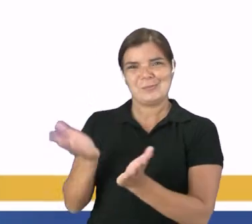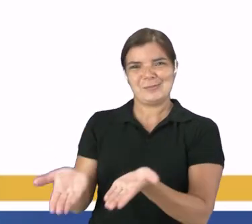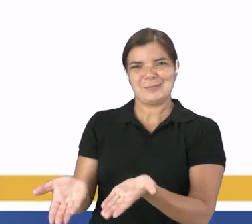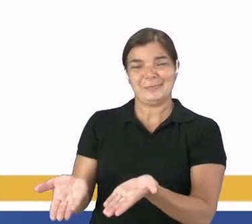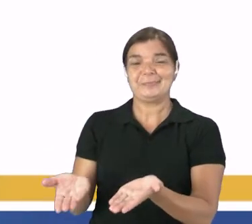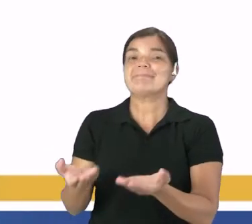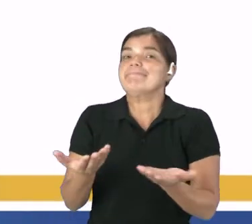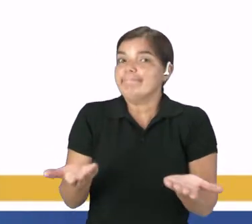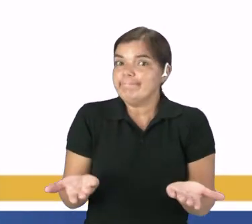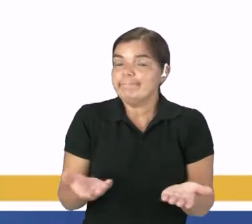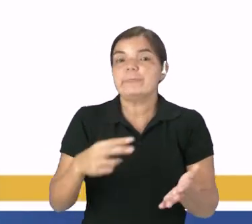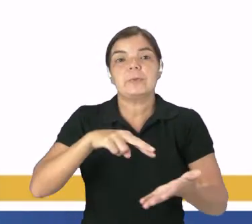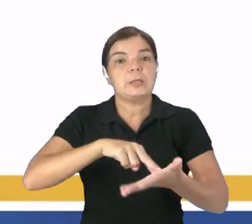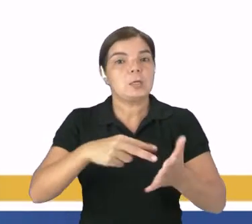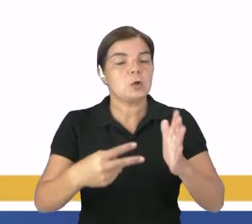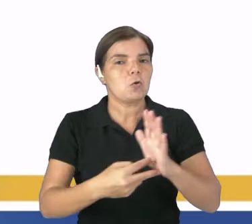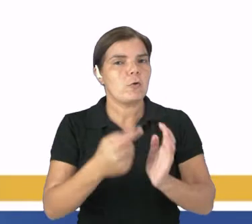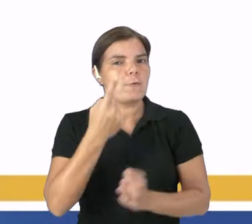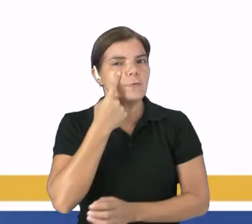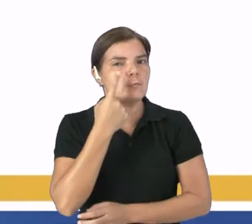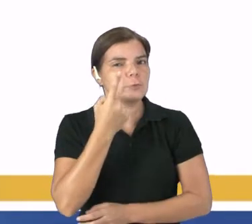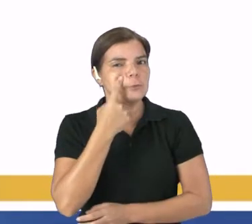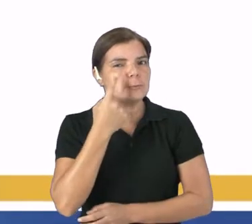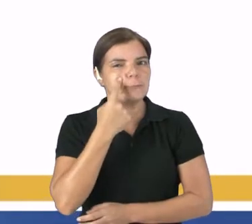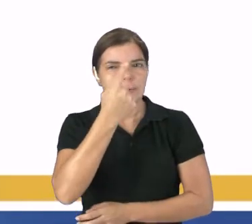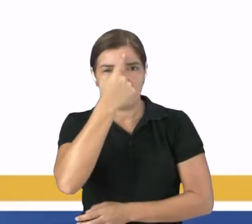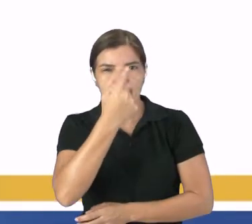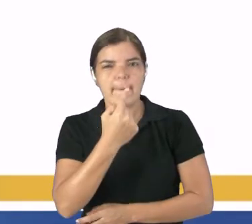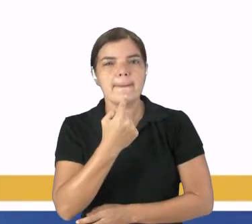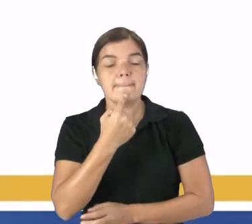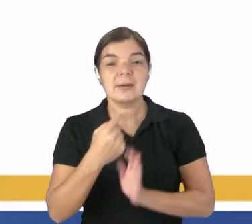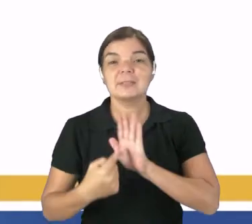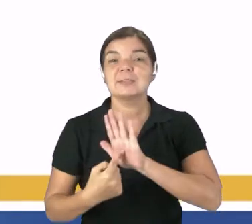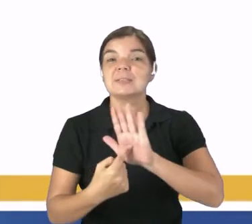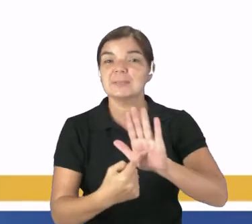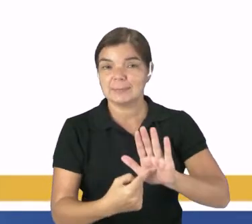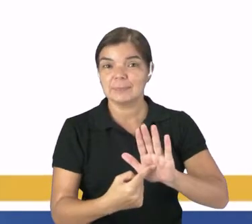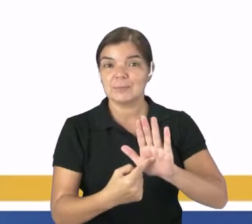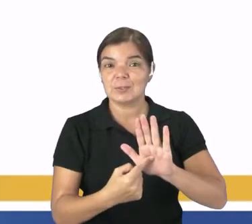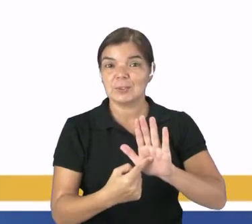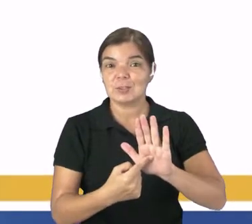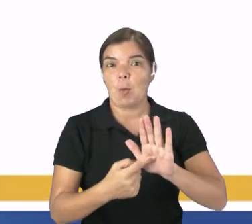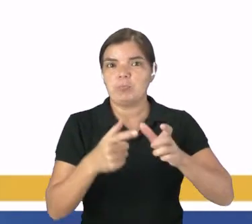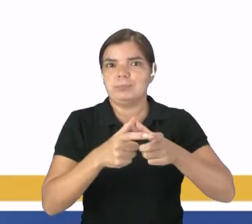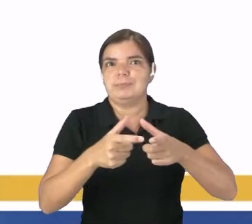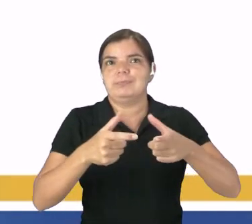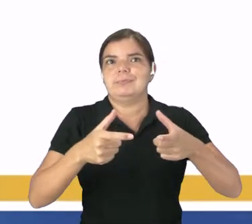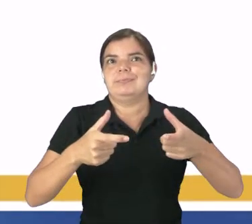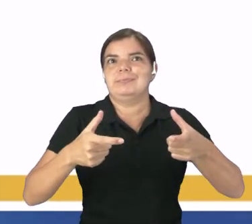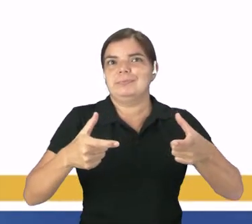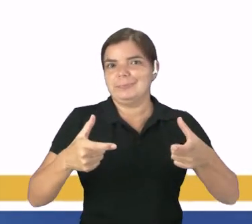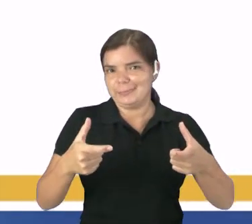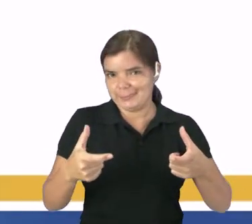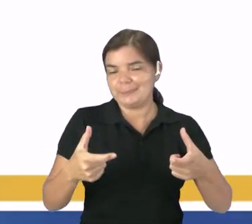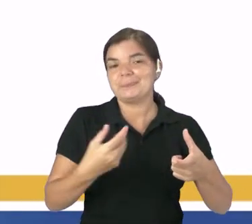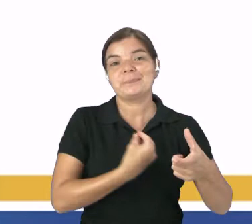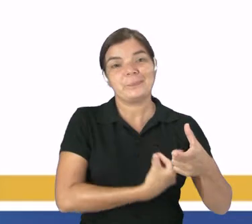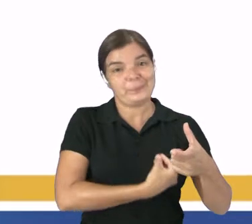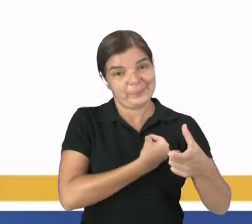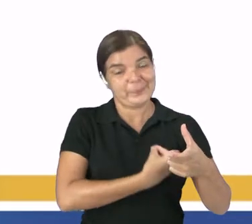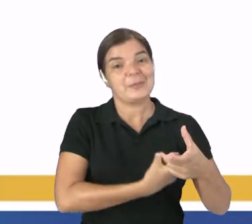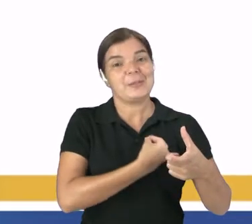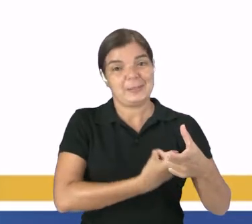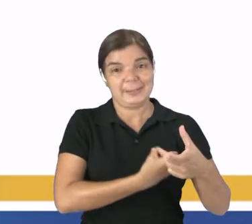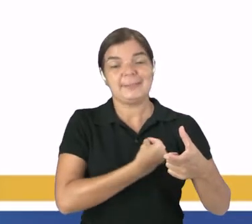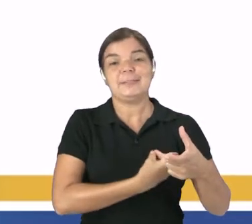pessoas. Esse grupo de pessoas, se vocês pararem para observar na imagem, ele está representando uma maioria, né? Uma maioria que